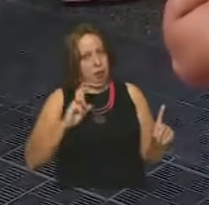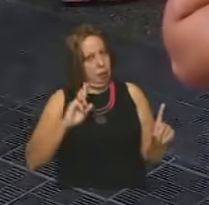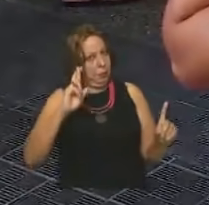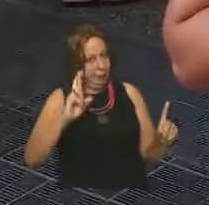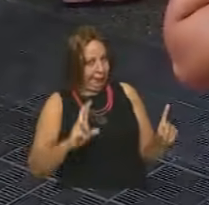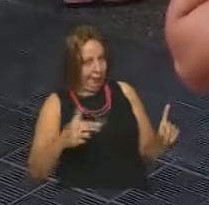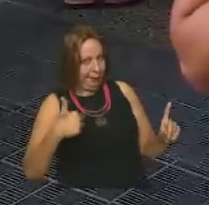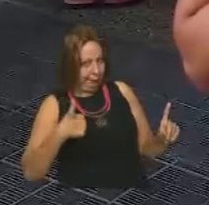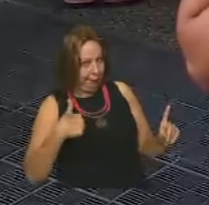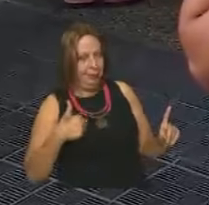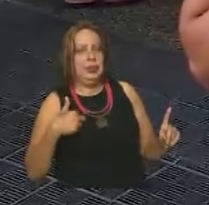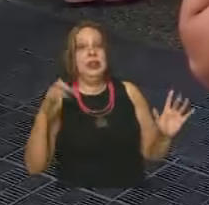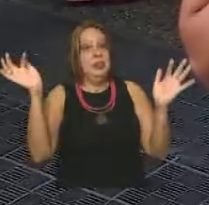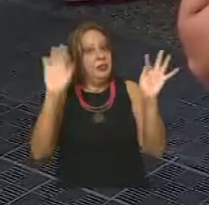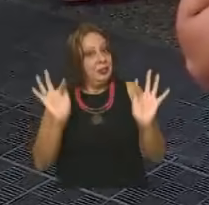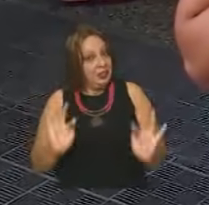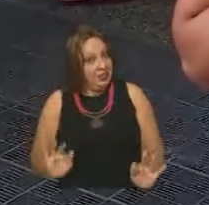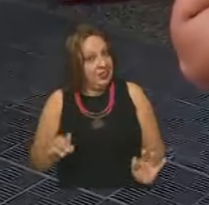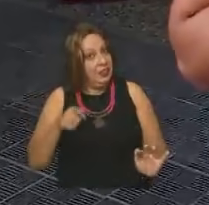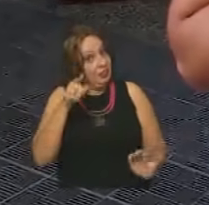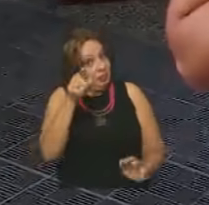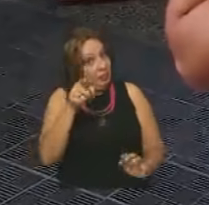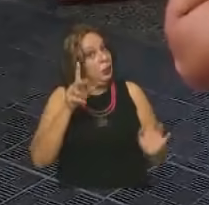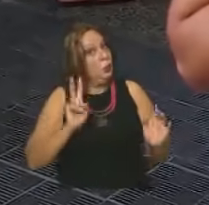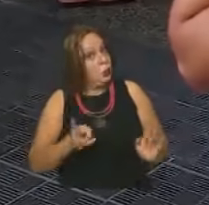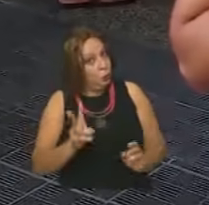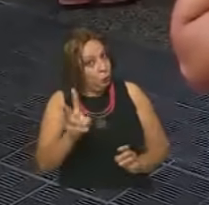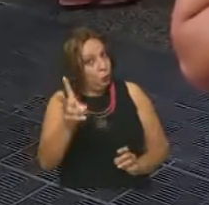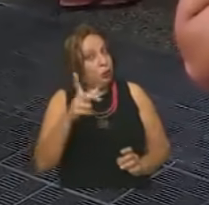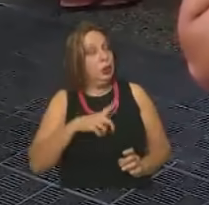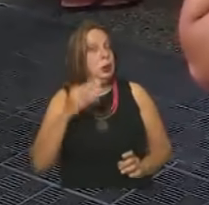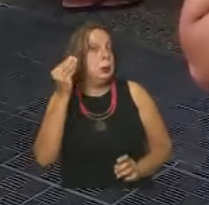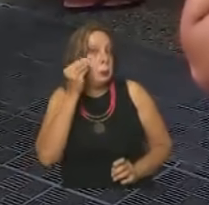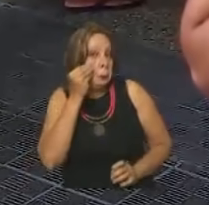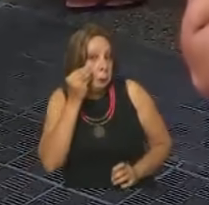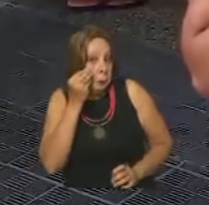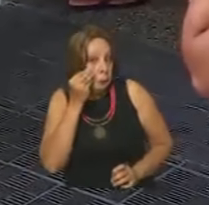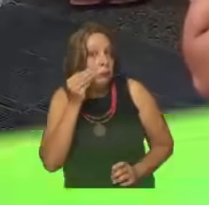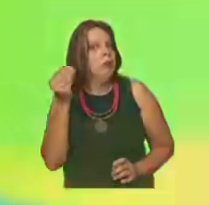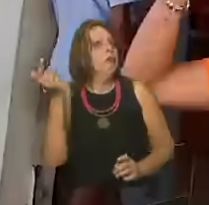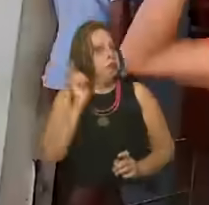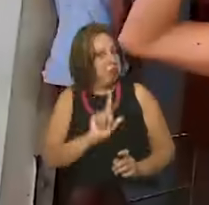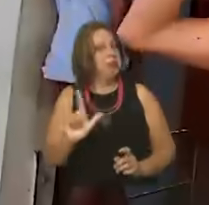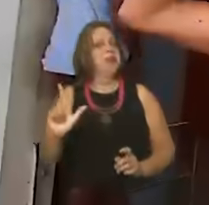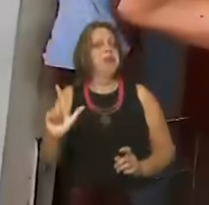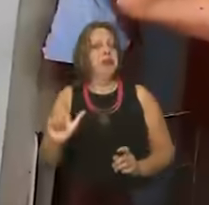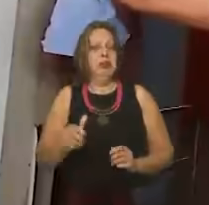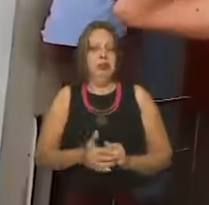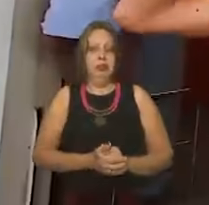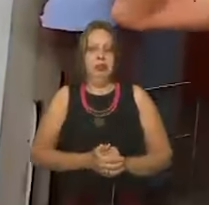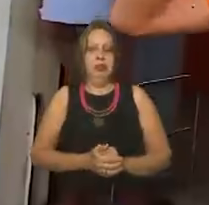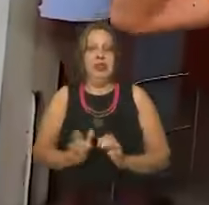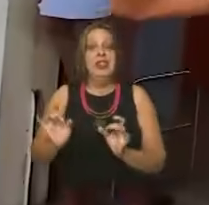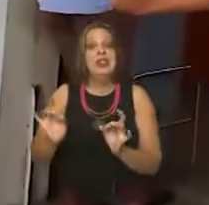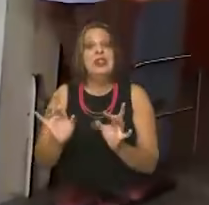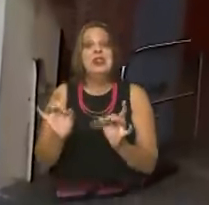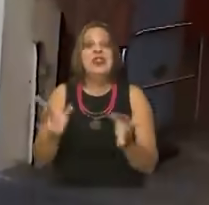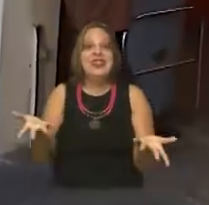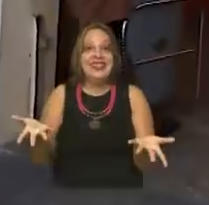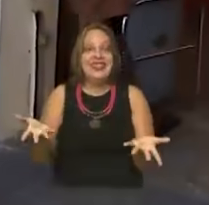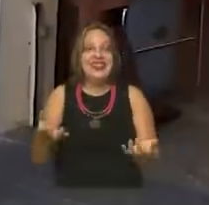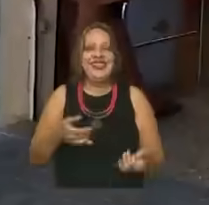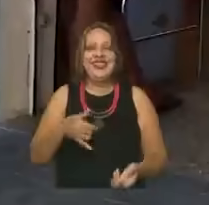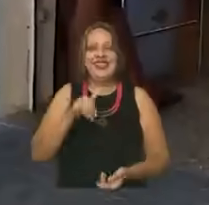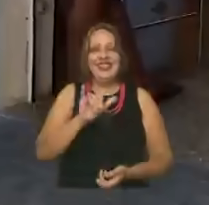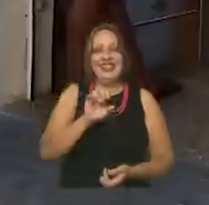muito feliz. E vocês continuem tentando que um dia vocês ganham. A promotora Pé Quente foi a Yolanda,